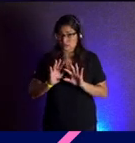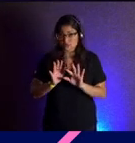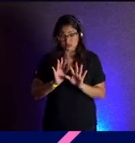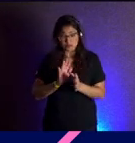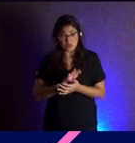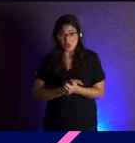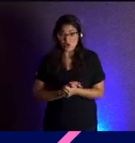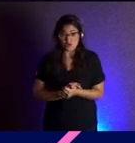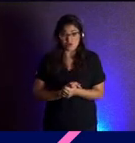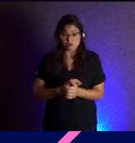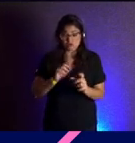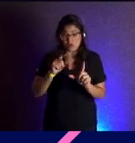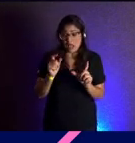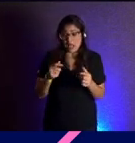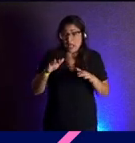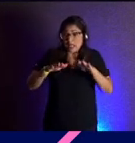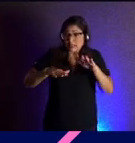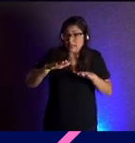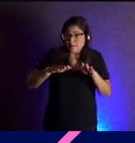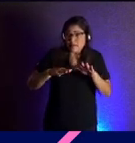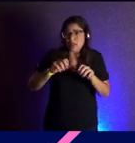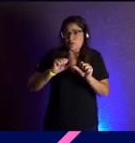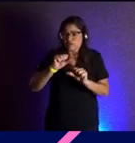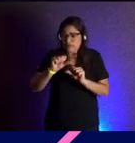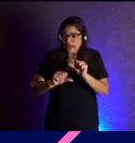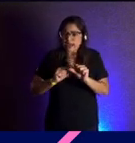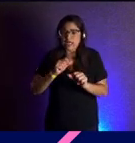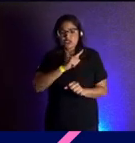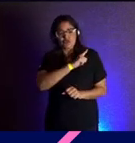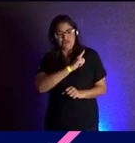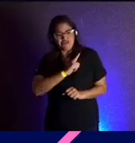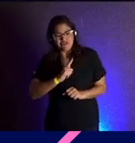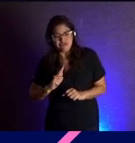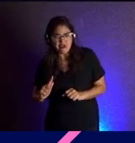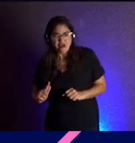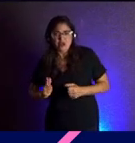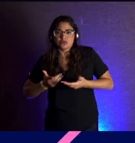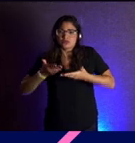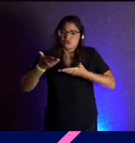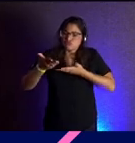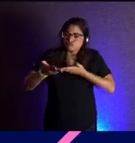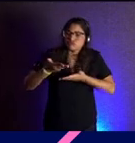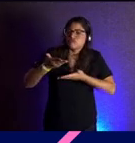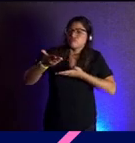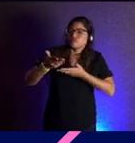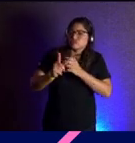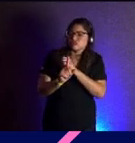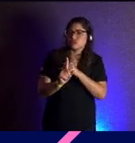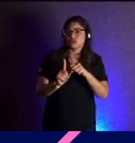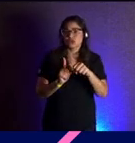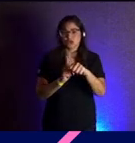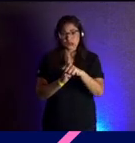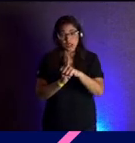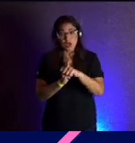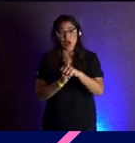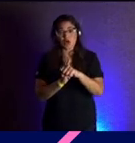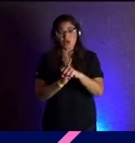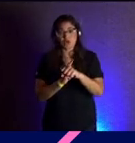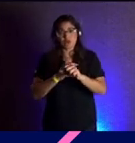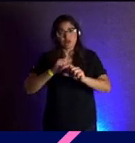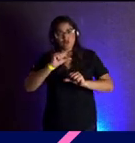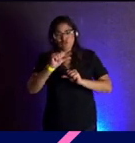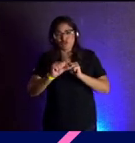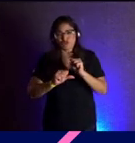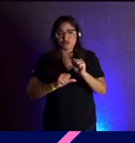que passa por diversos aspectos, que vai de governança, engajamento, social, mudança